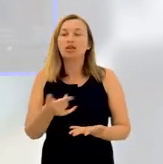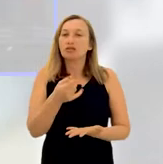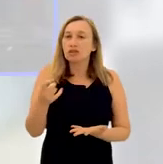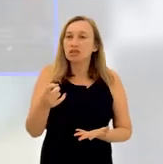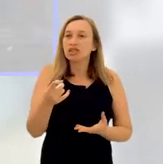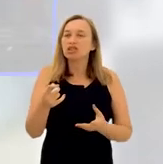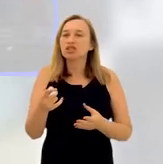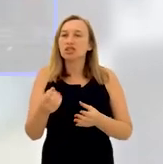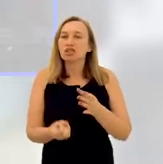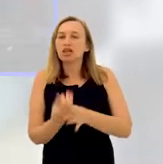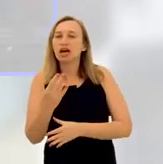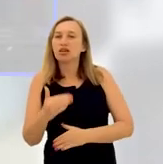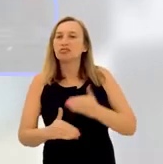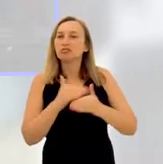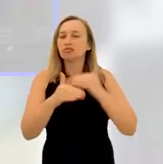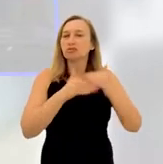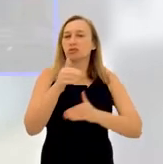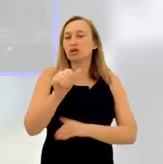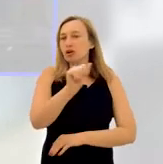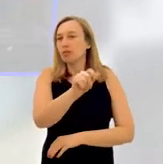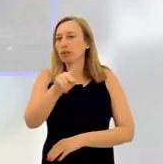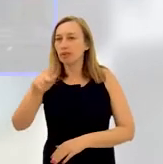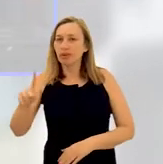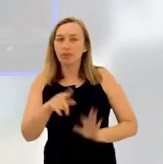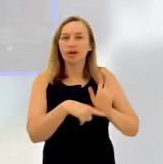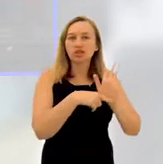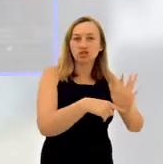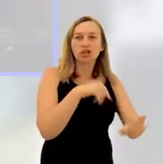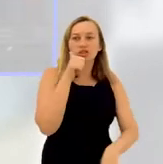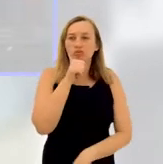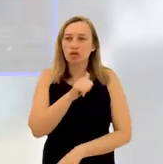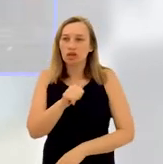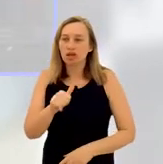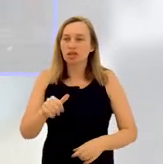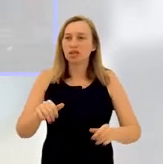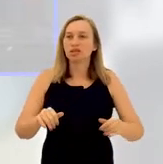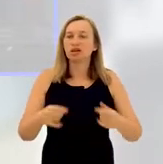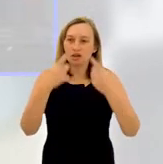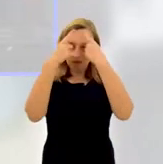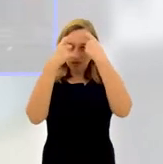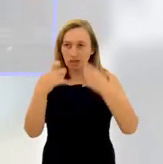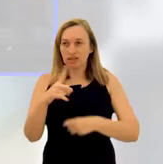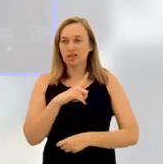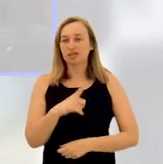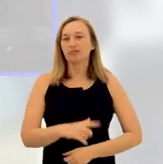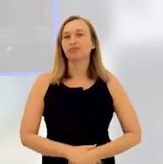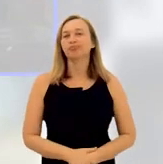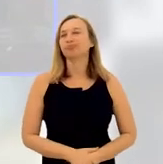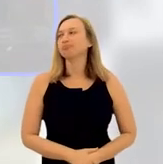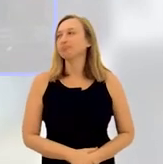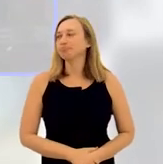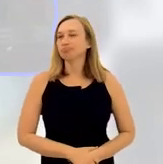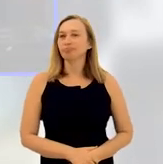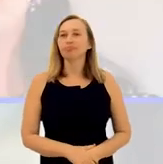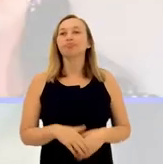que fez com que vocês criassem e desenvolvessem esse aplicativo para beneficiar aí as mulheres vítimas de